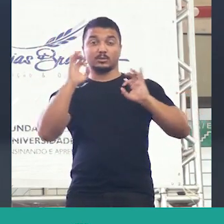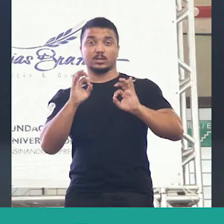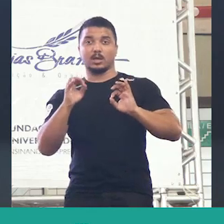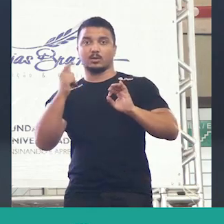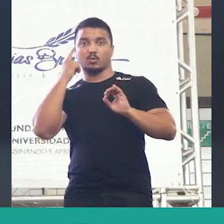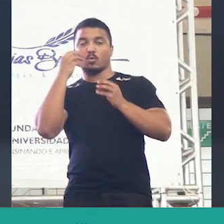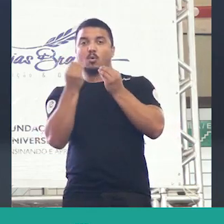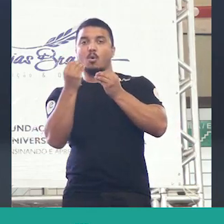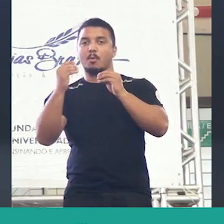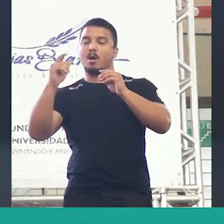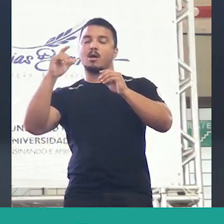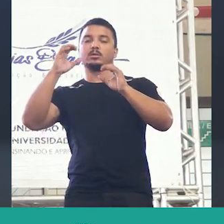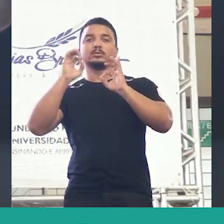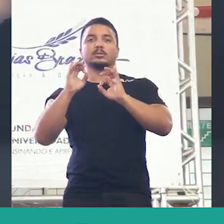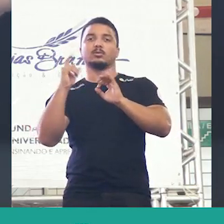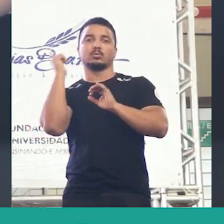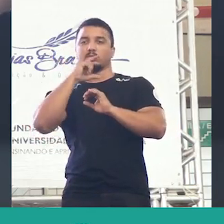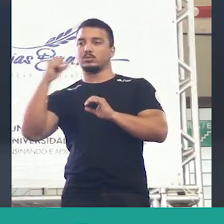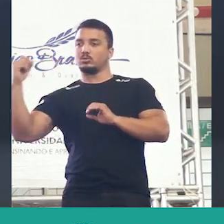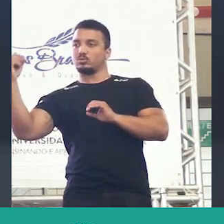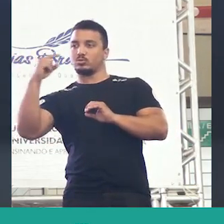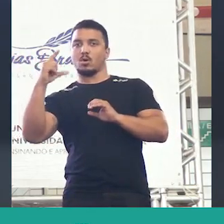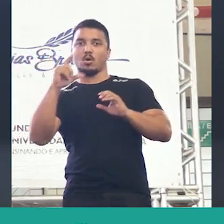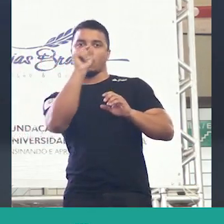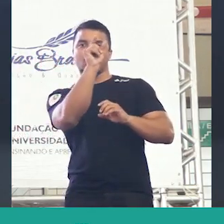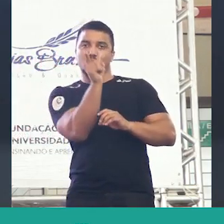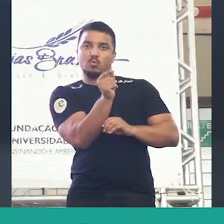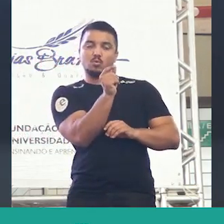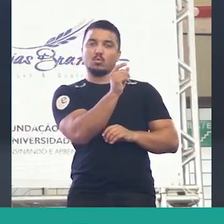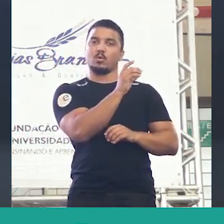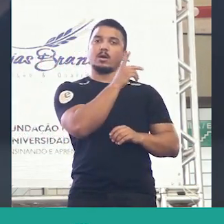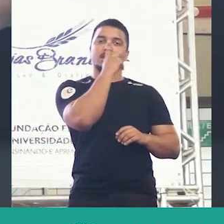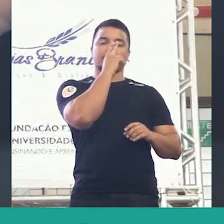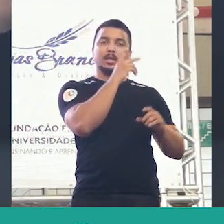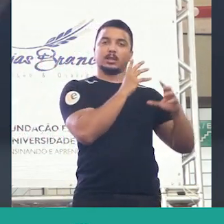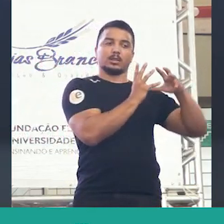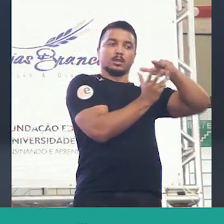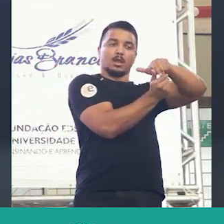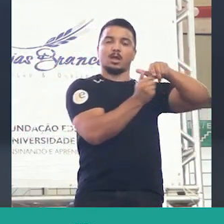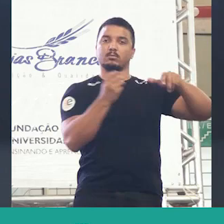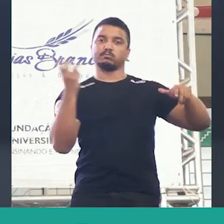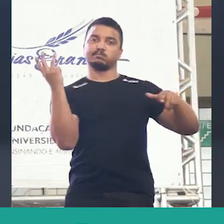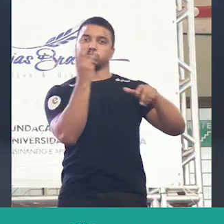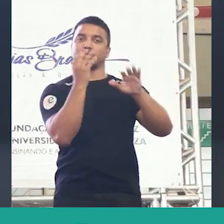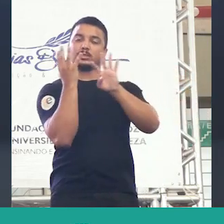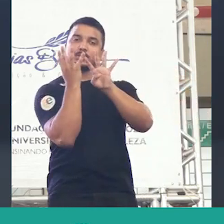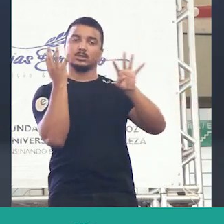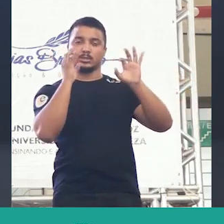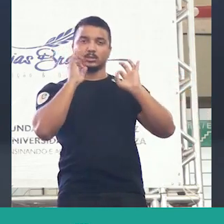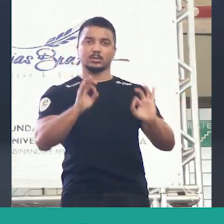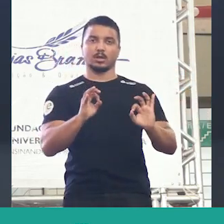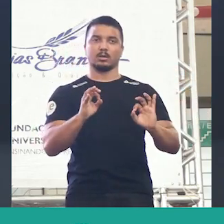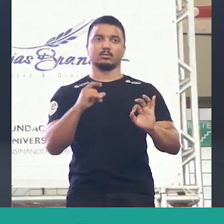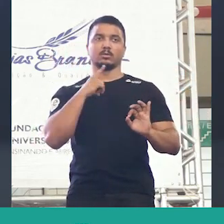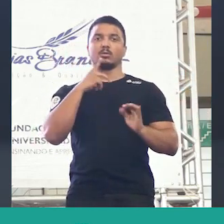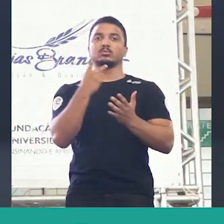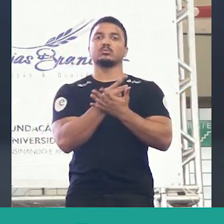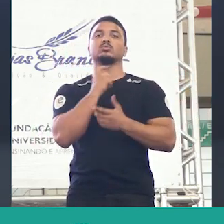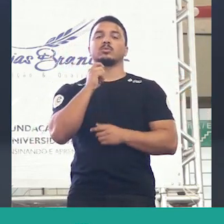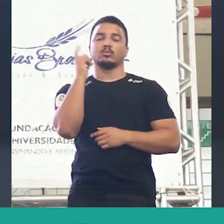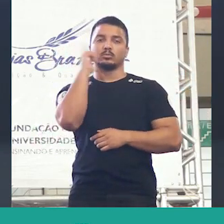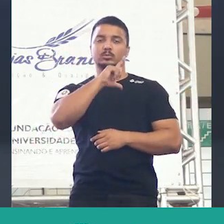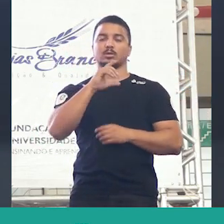Lua. No segundo desenho, Sol, Lua e Terra estão alinhados. Se eles estão alinhados, está propício para que aconteça o